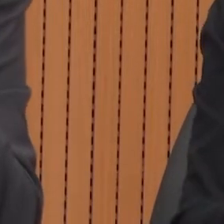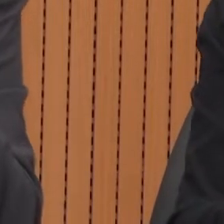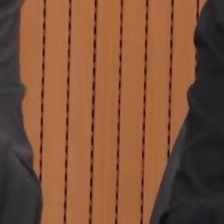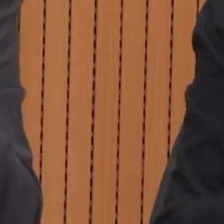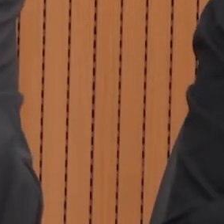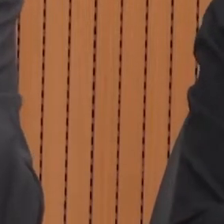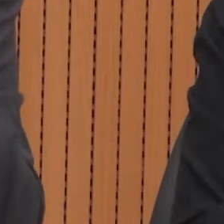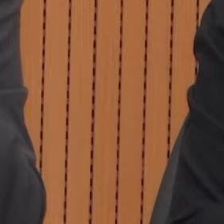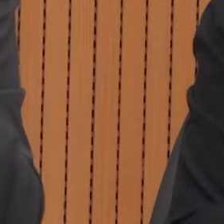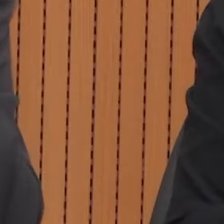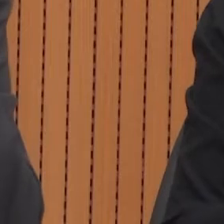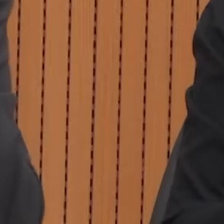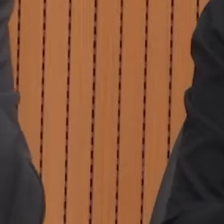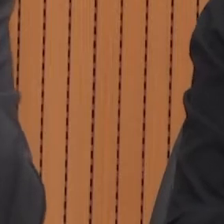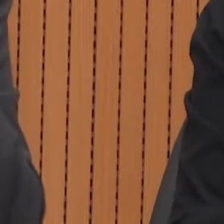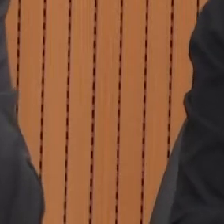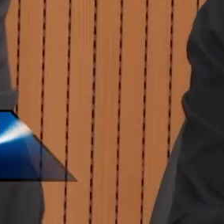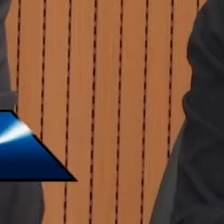dia.